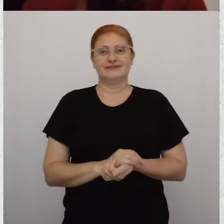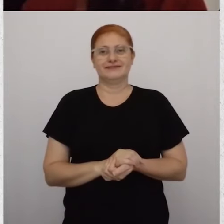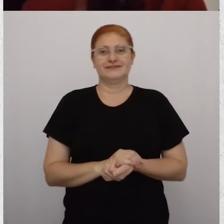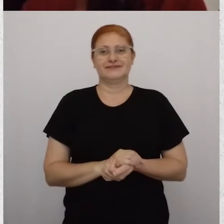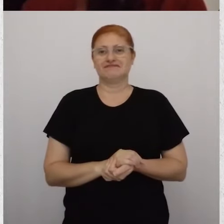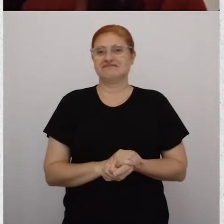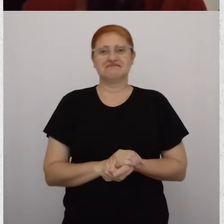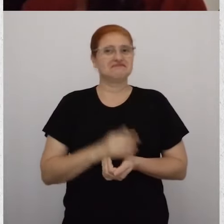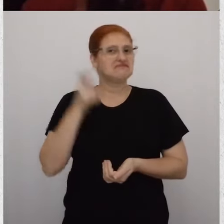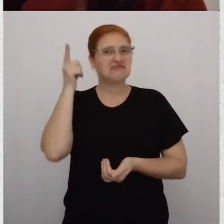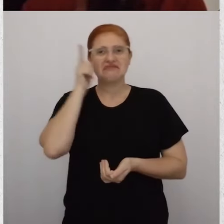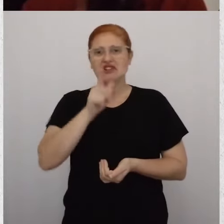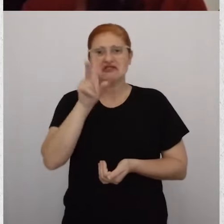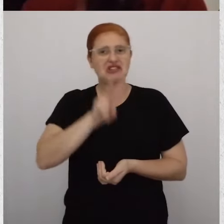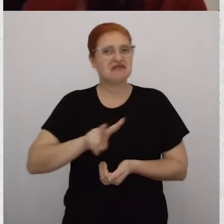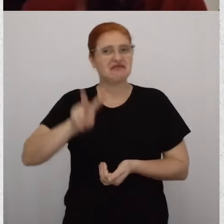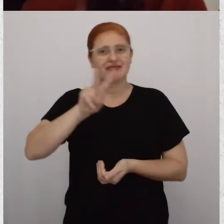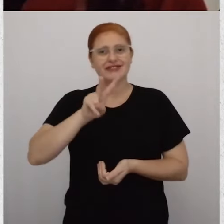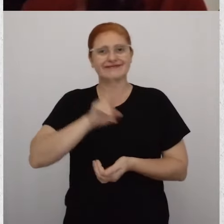Não aparece, cara.